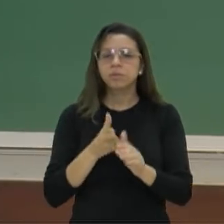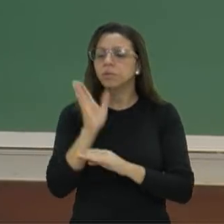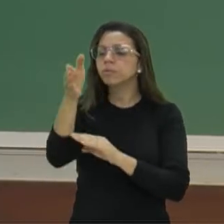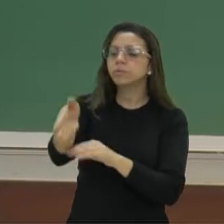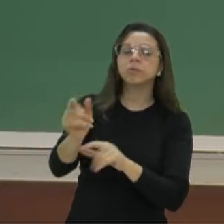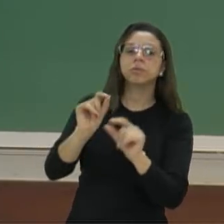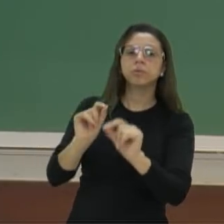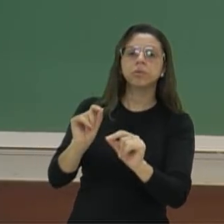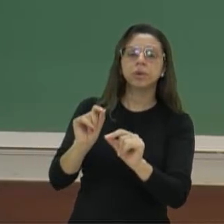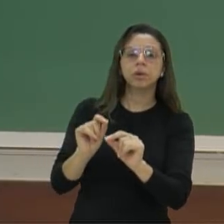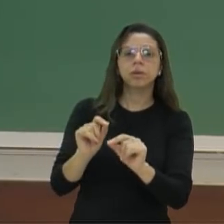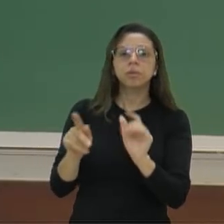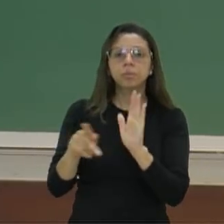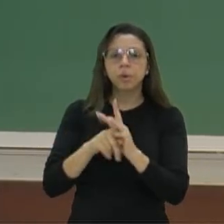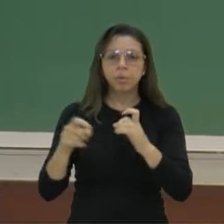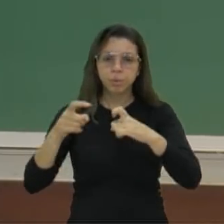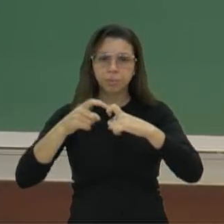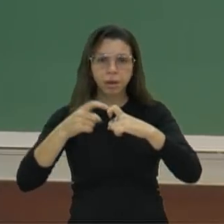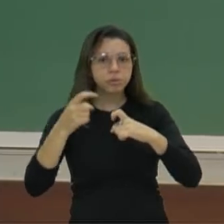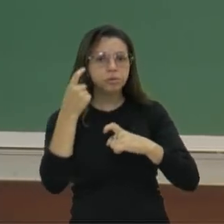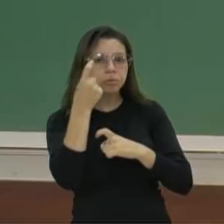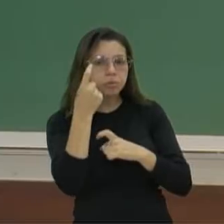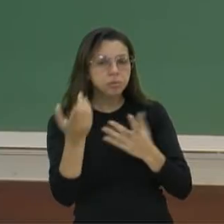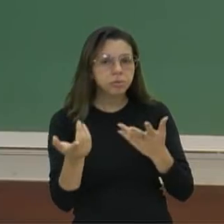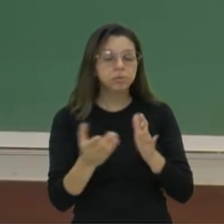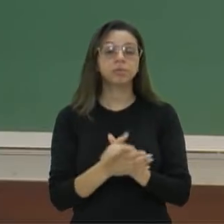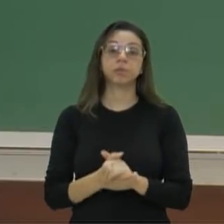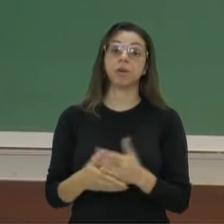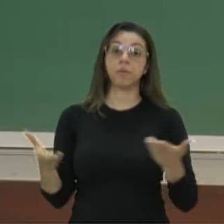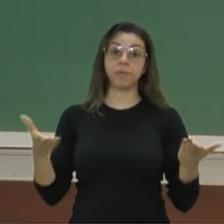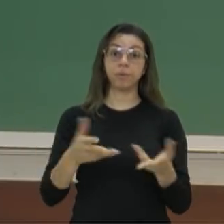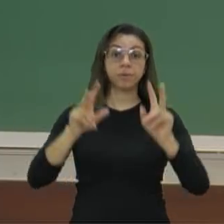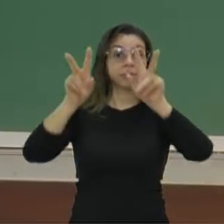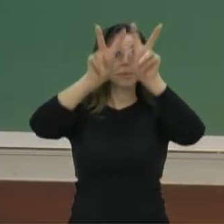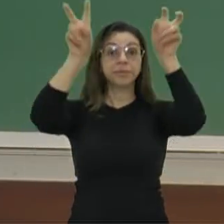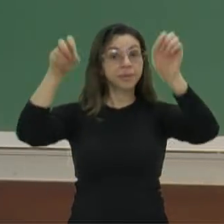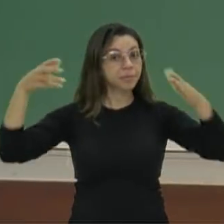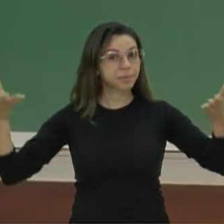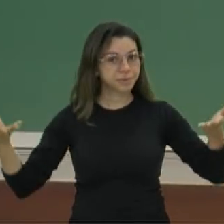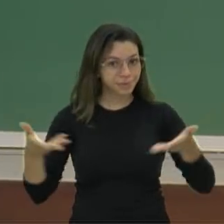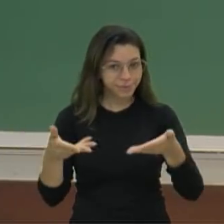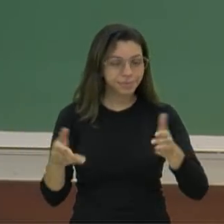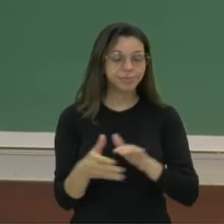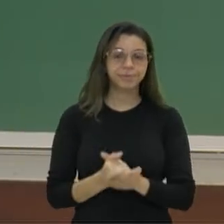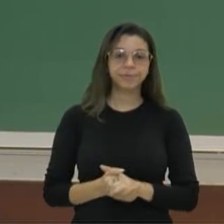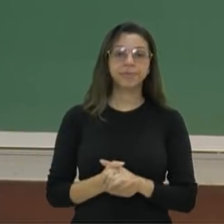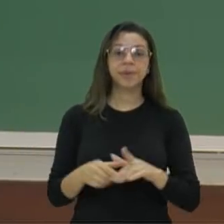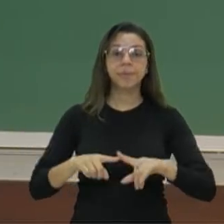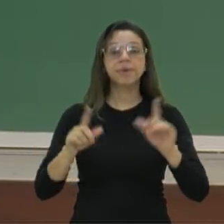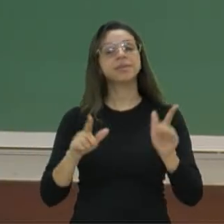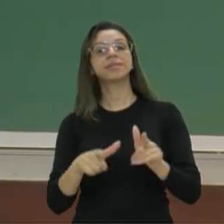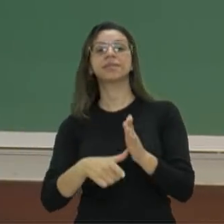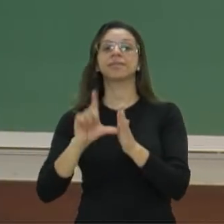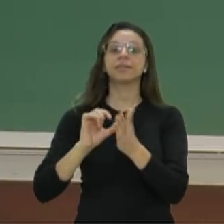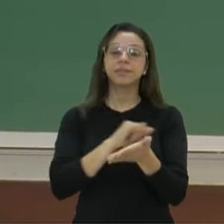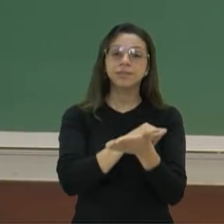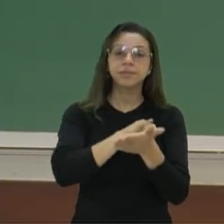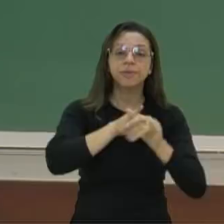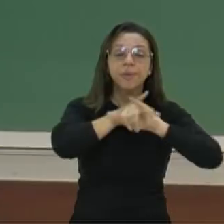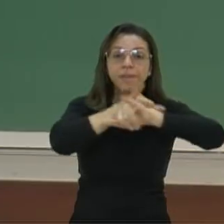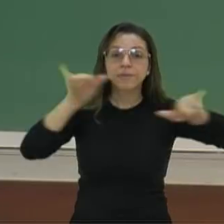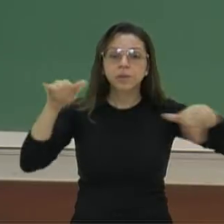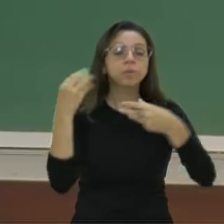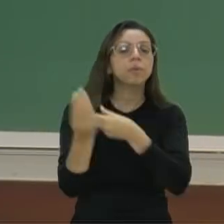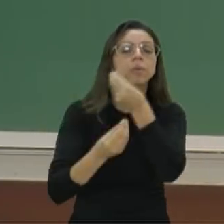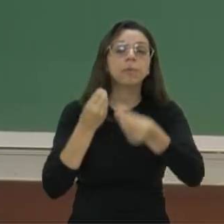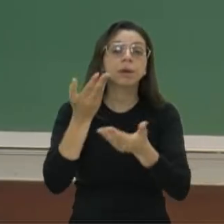foi no oftalmologista? Então esse é o nosso assunto da aula de hoje. Mas antes, vamos para os recadinhos? Como que estão os seus